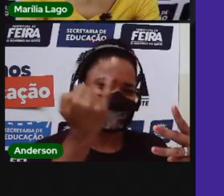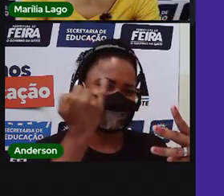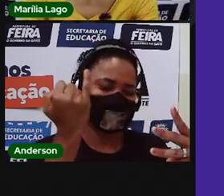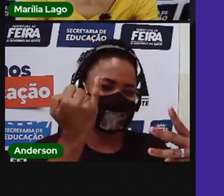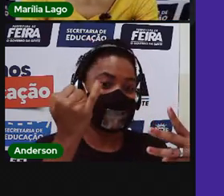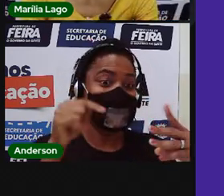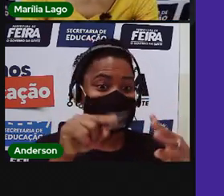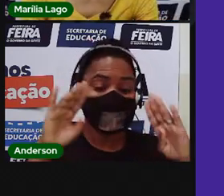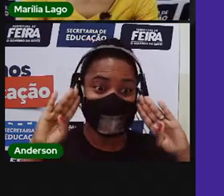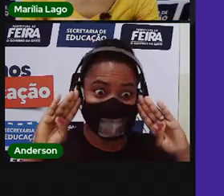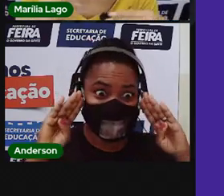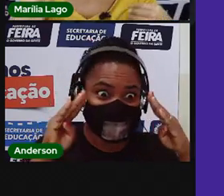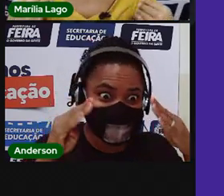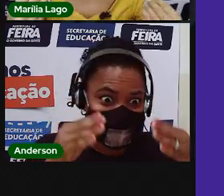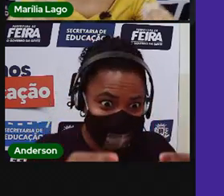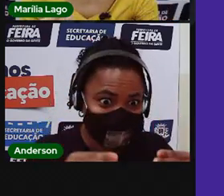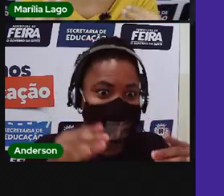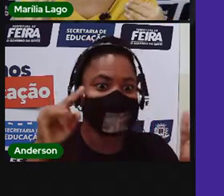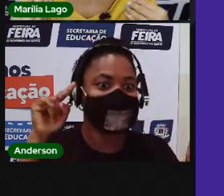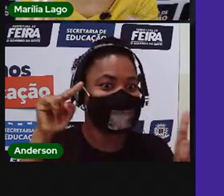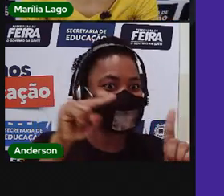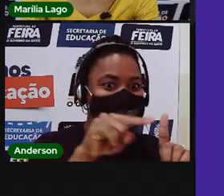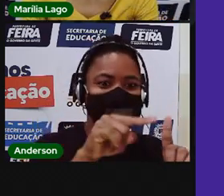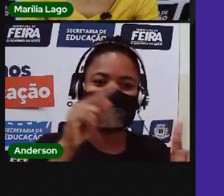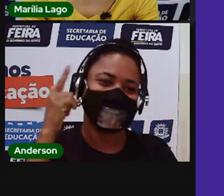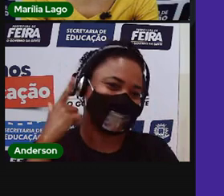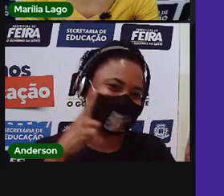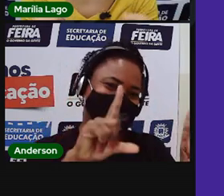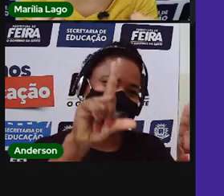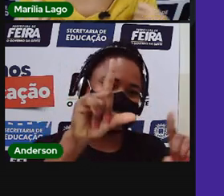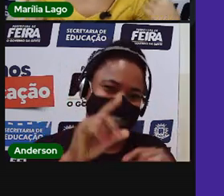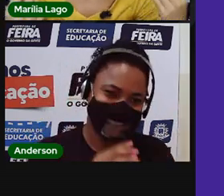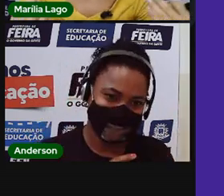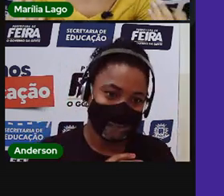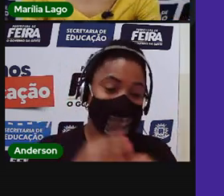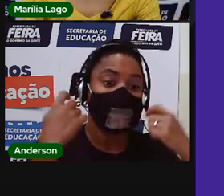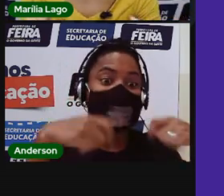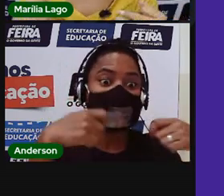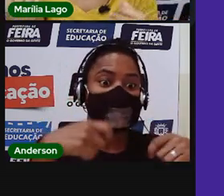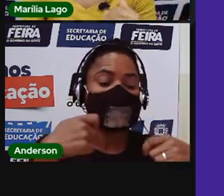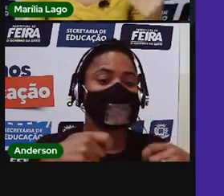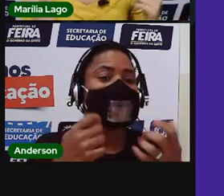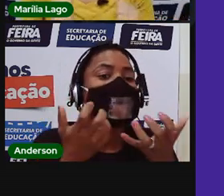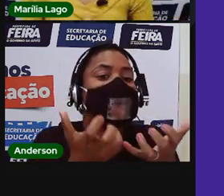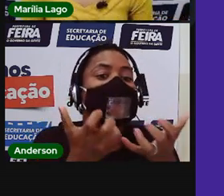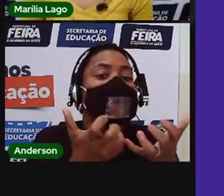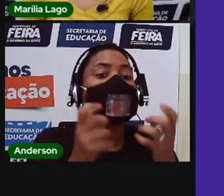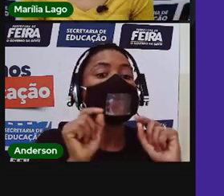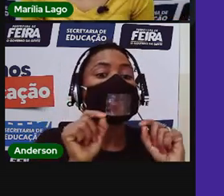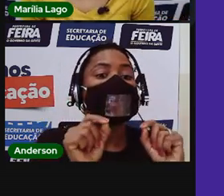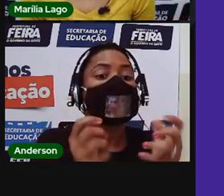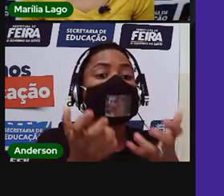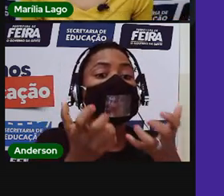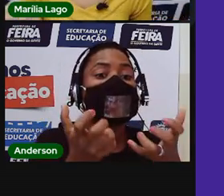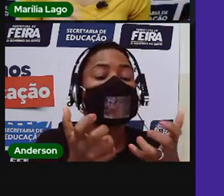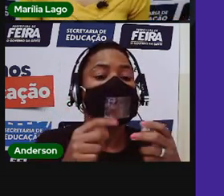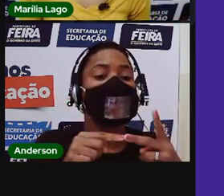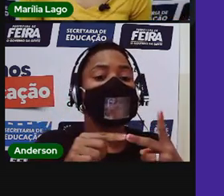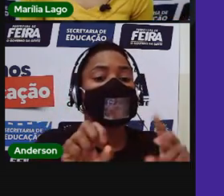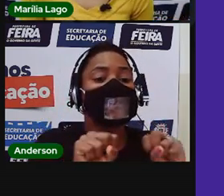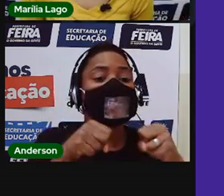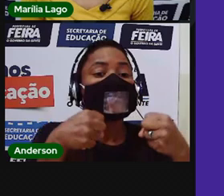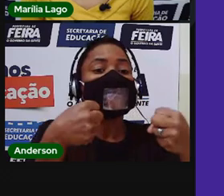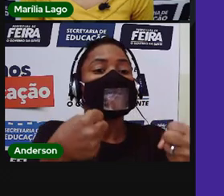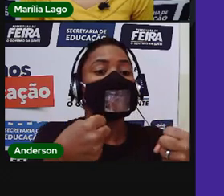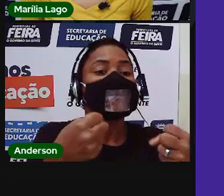seus objetivos, né? É você sempre saber o que você quer, né? Como é que eu posso fazer para alcançar o meu objetivo? Hoje,